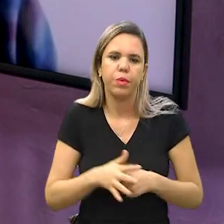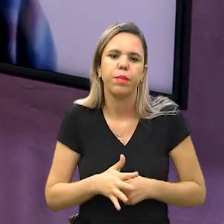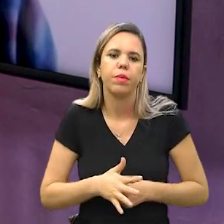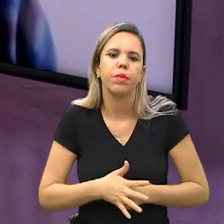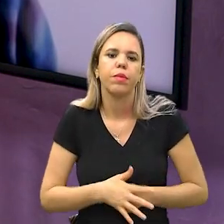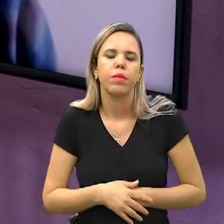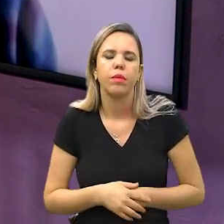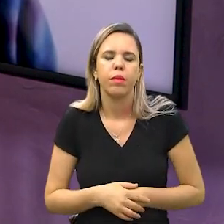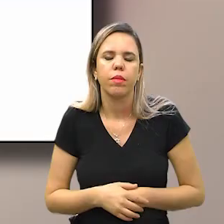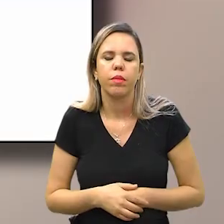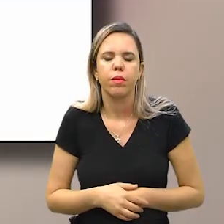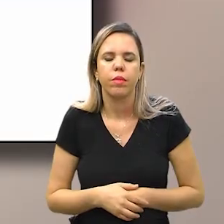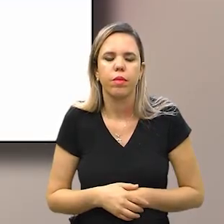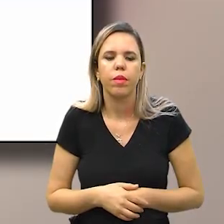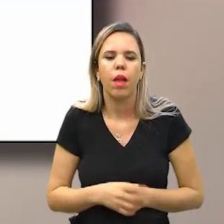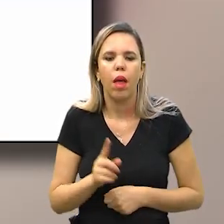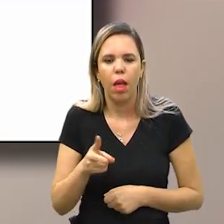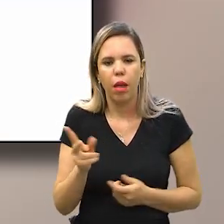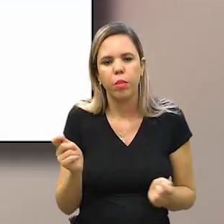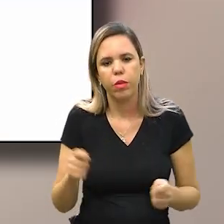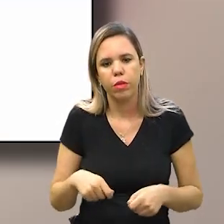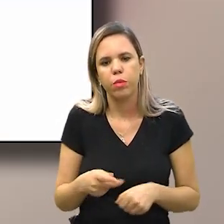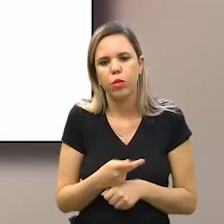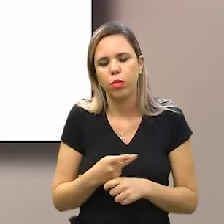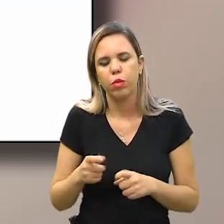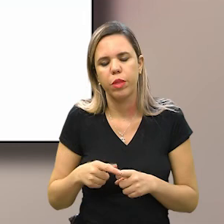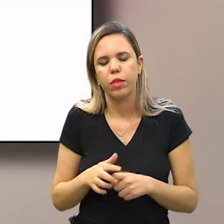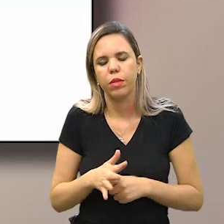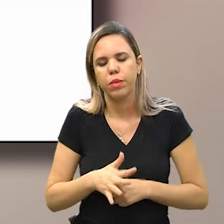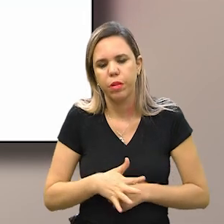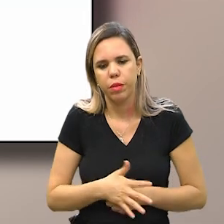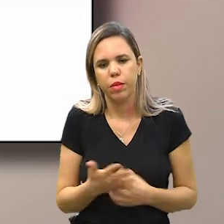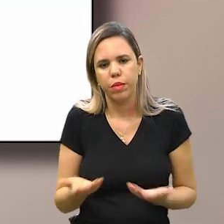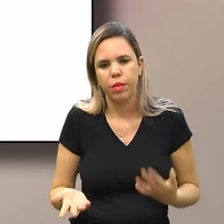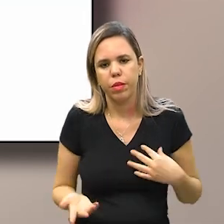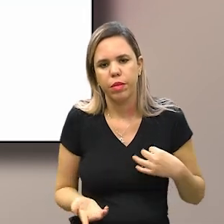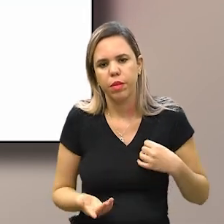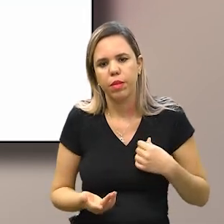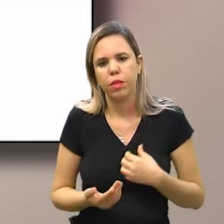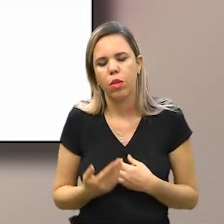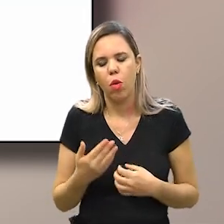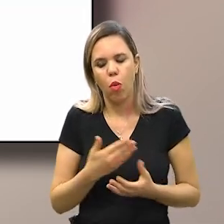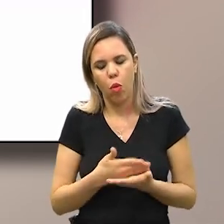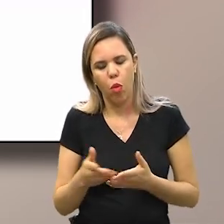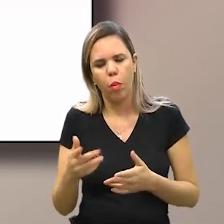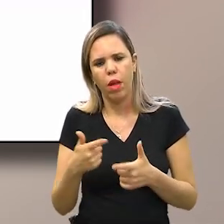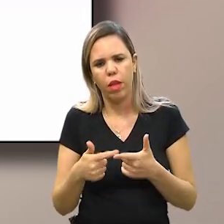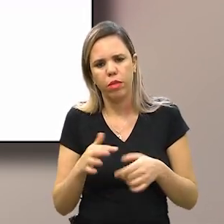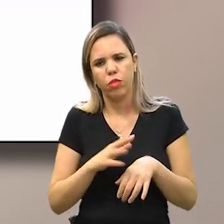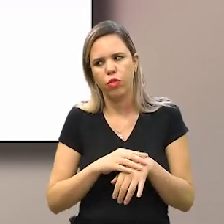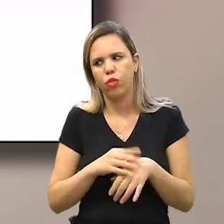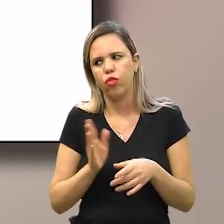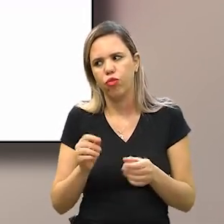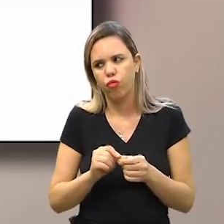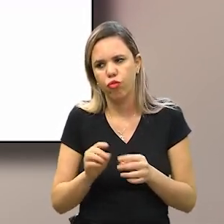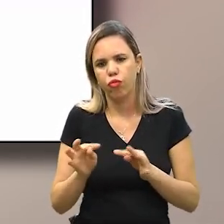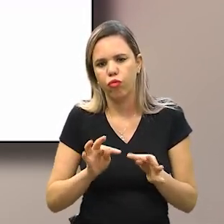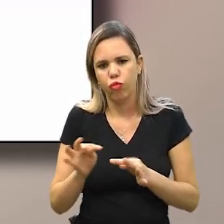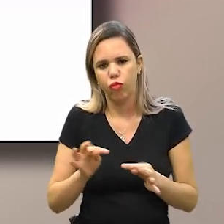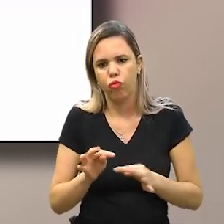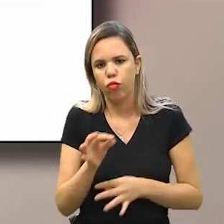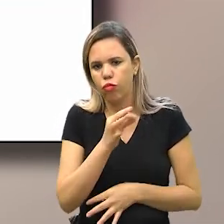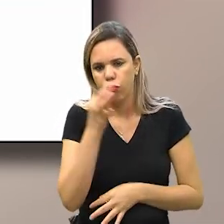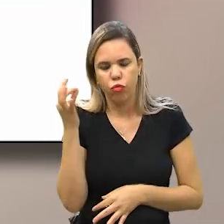rápido possível, né? Essa é a ideia. Sempre que possível, você procurar o médico no começo dos sintomas, porque aí você já vai dar